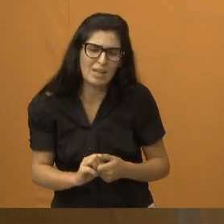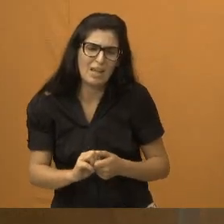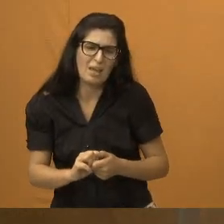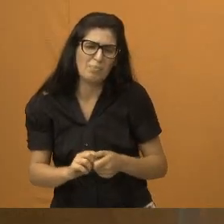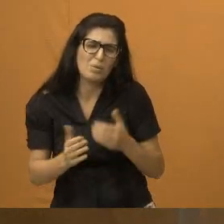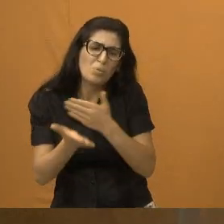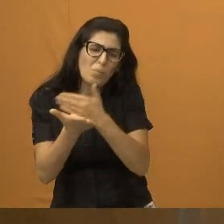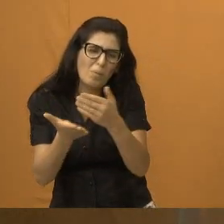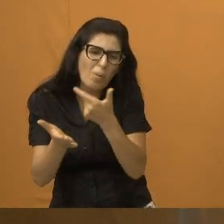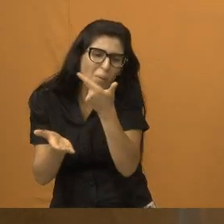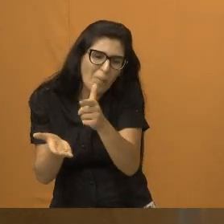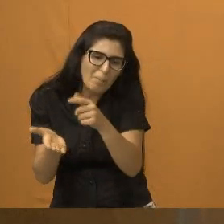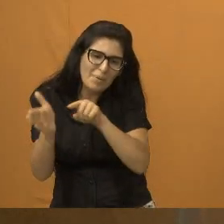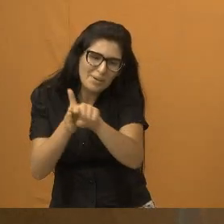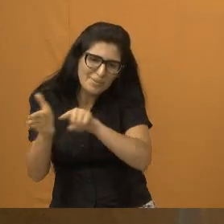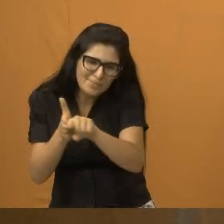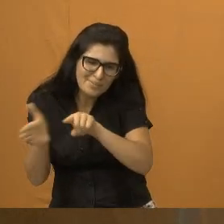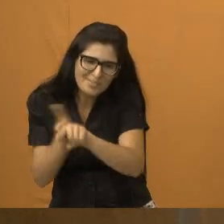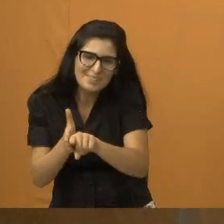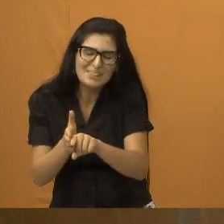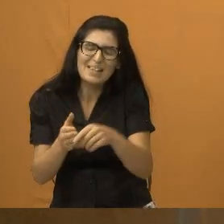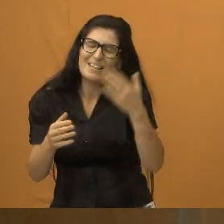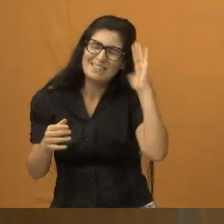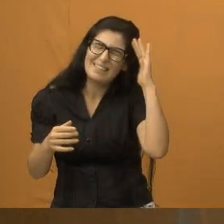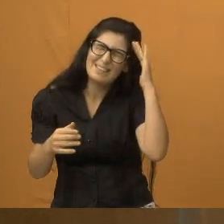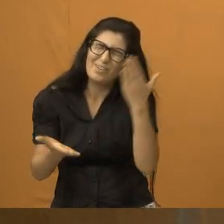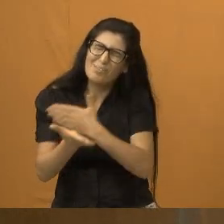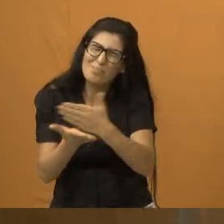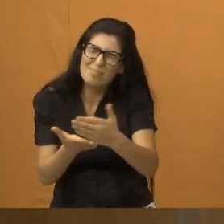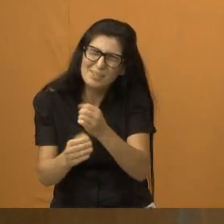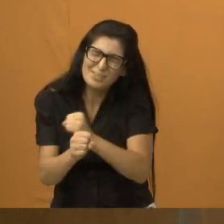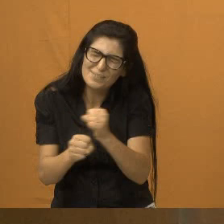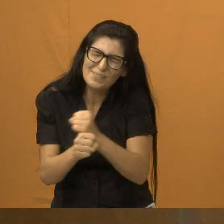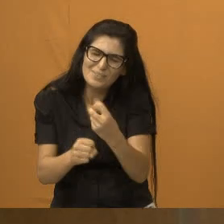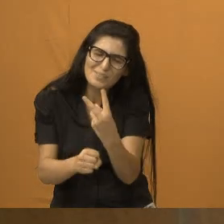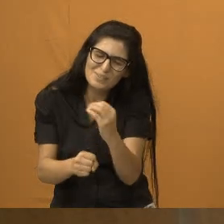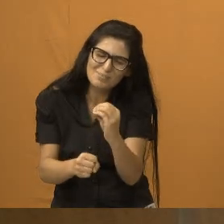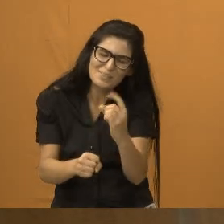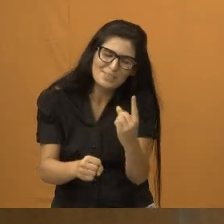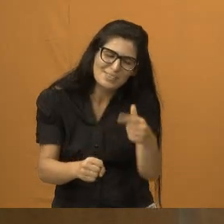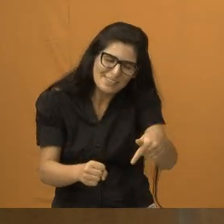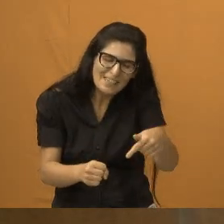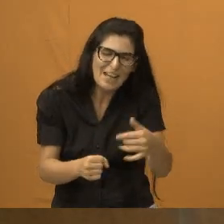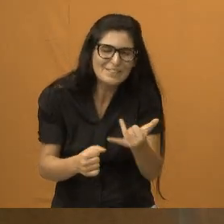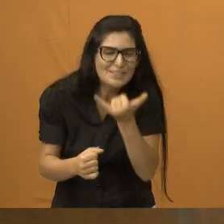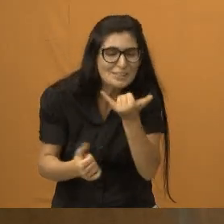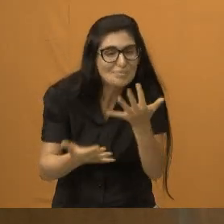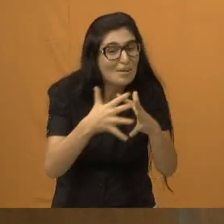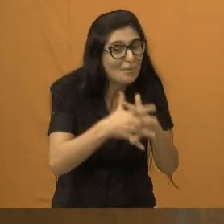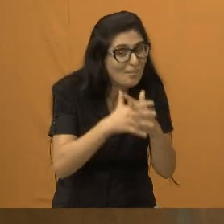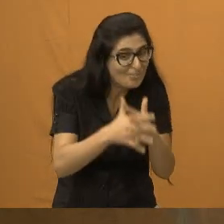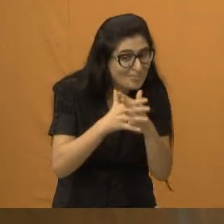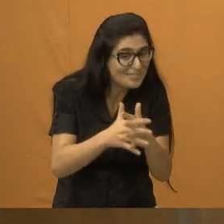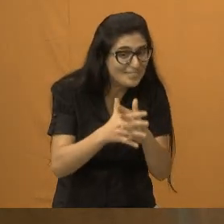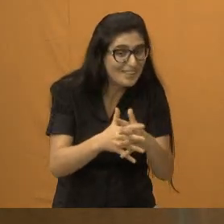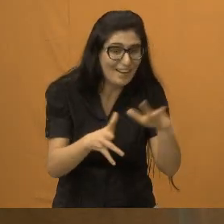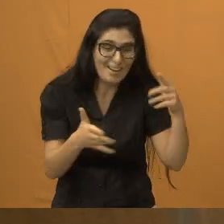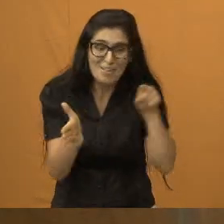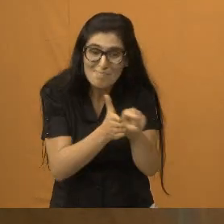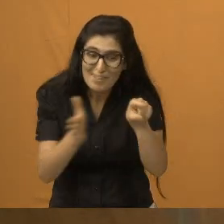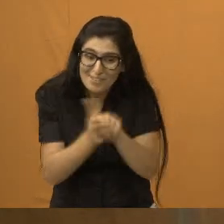receita do ano de 2017. Eu não tinha me atentado, peço... Né? Então,